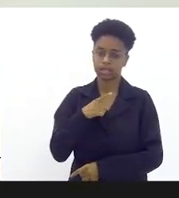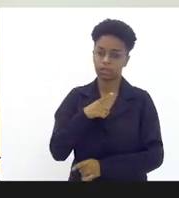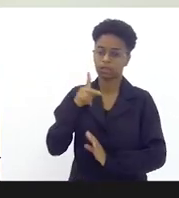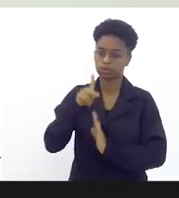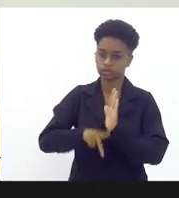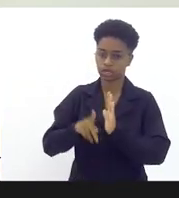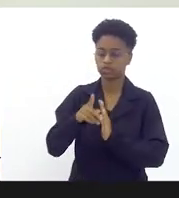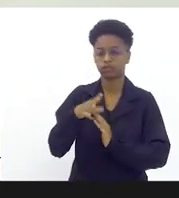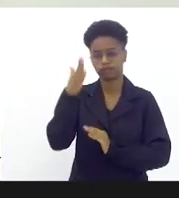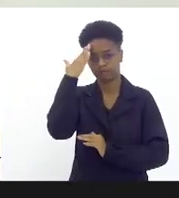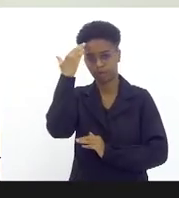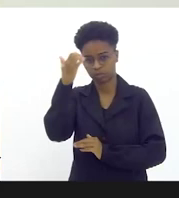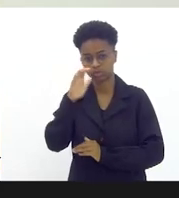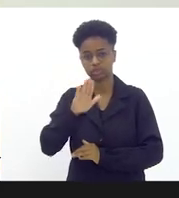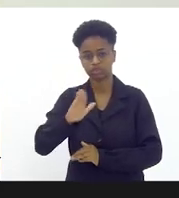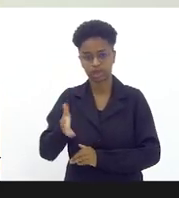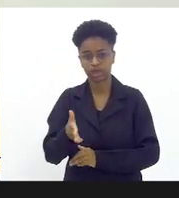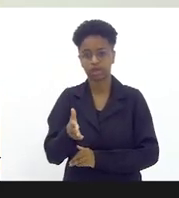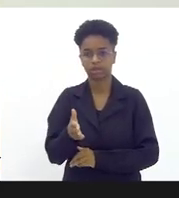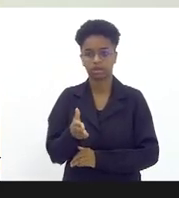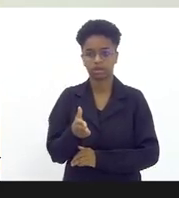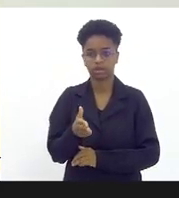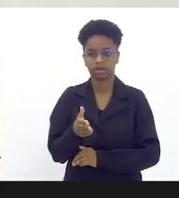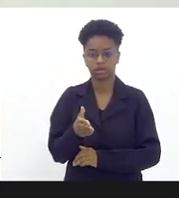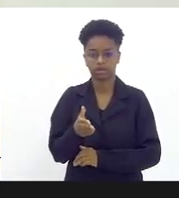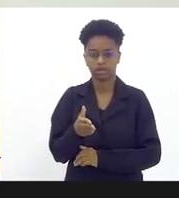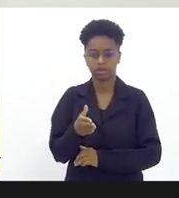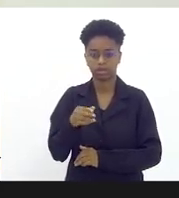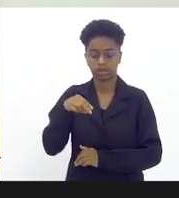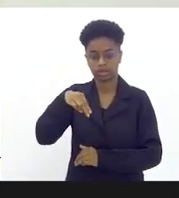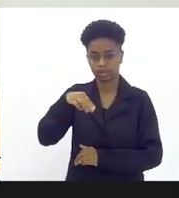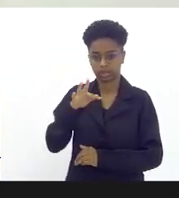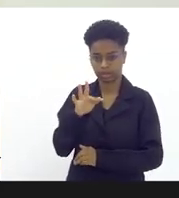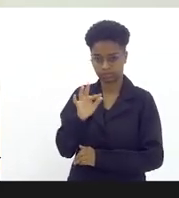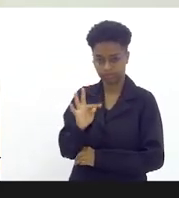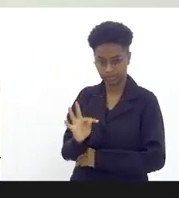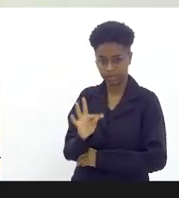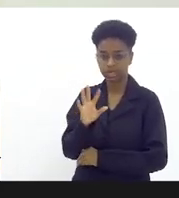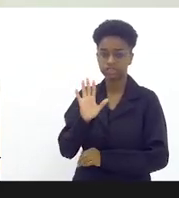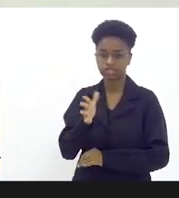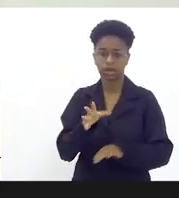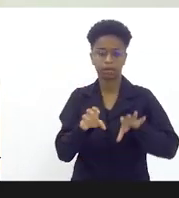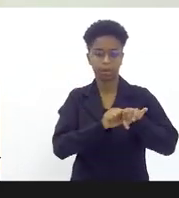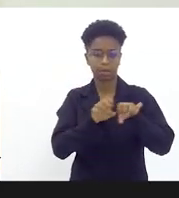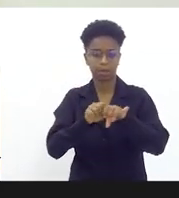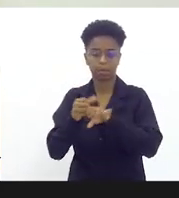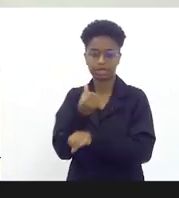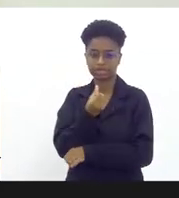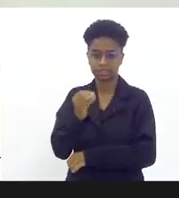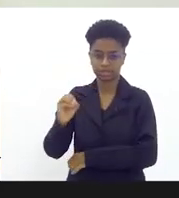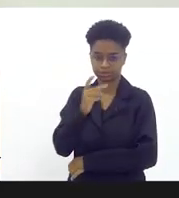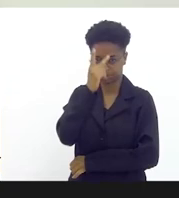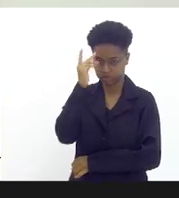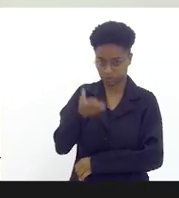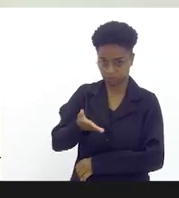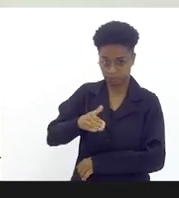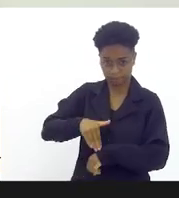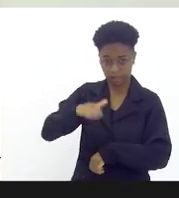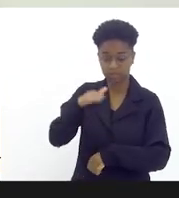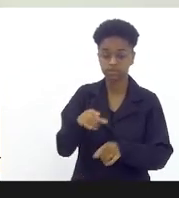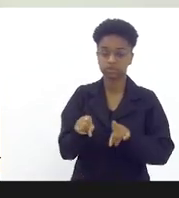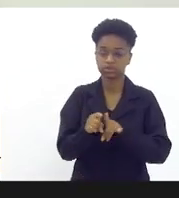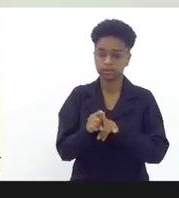conhecido aí em parceria com o MPT, que é o Cozin Voz, né, que temos aí já formado mais de 600 pessoas, e entre elas,